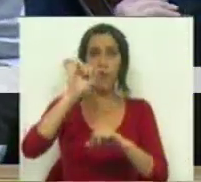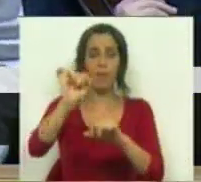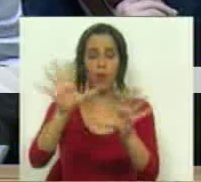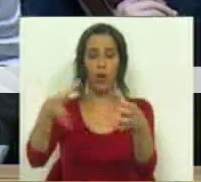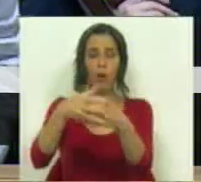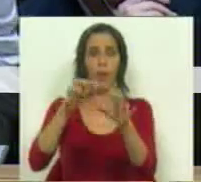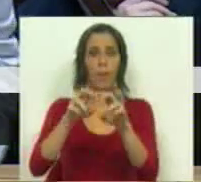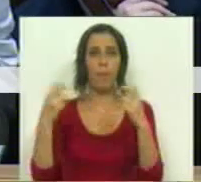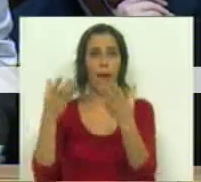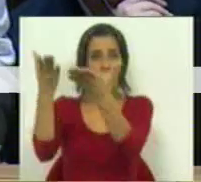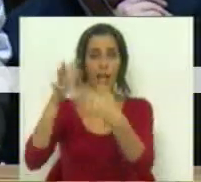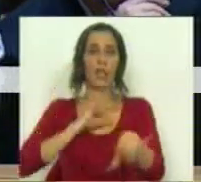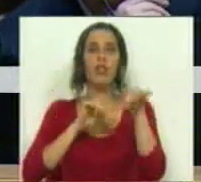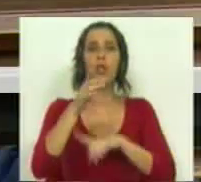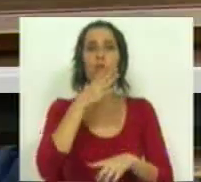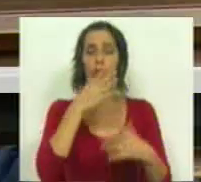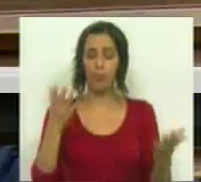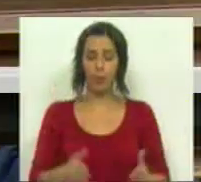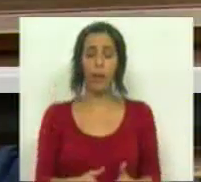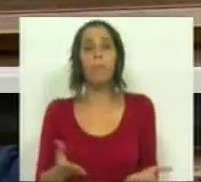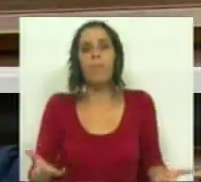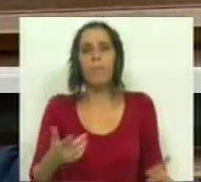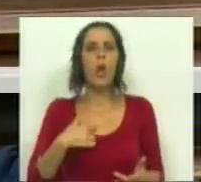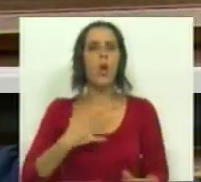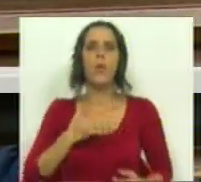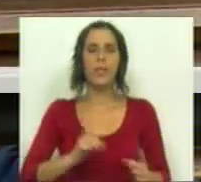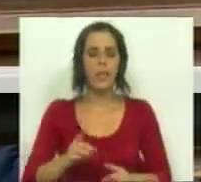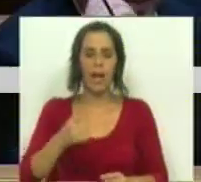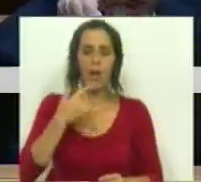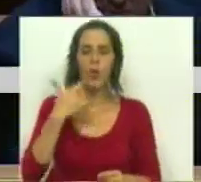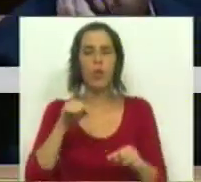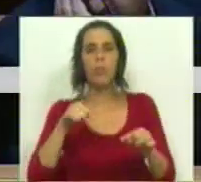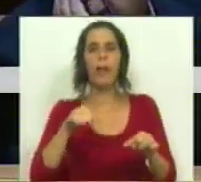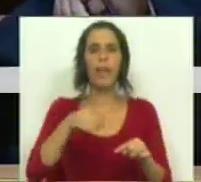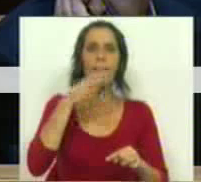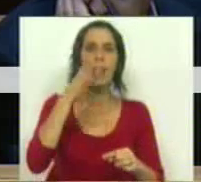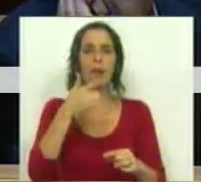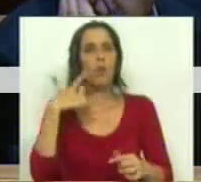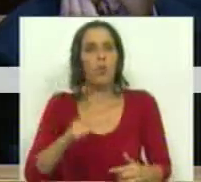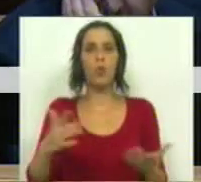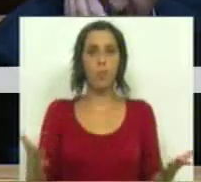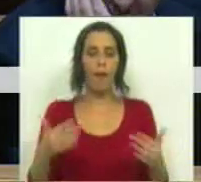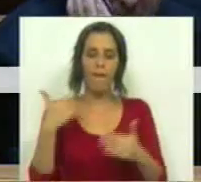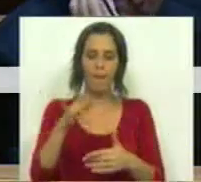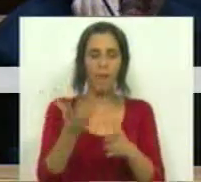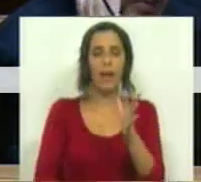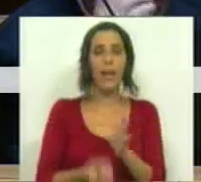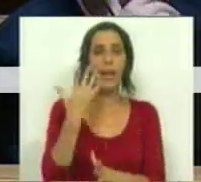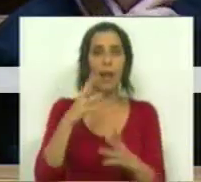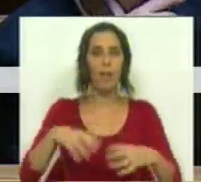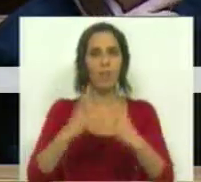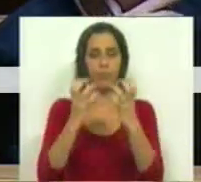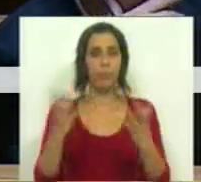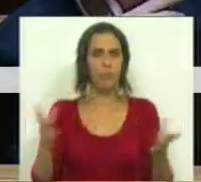vossas bancadas, senhoras e senhores deputados. Não se pretende nem se pode aqui dizer que vai ser criado um